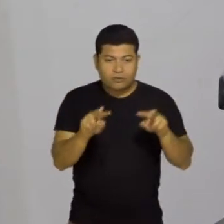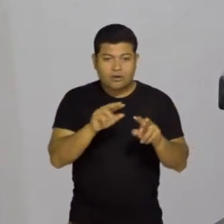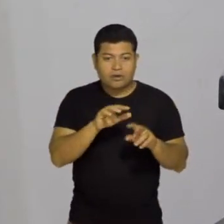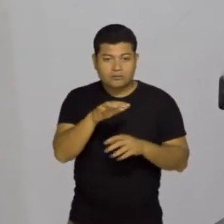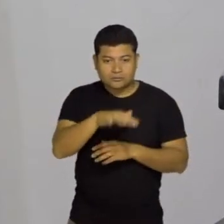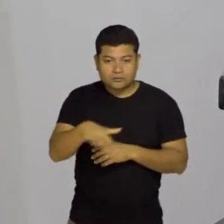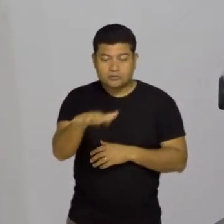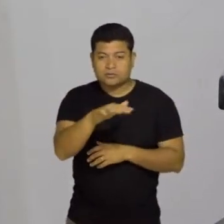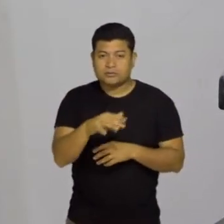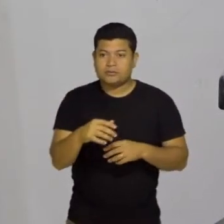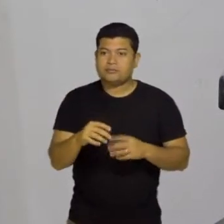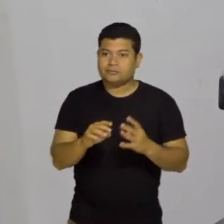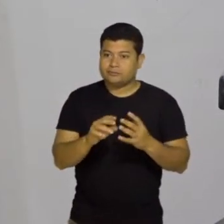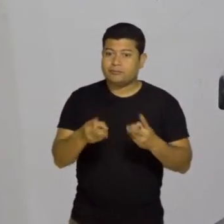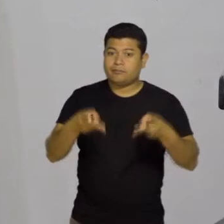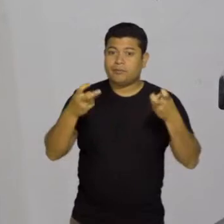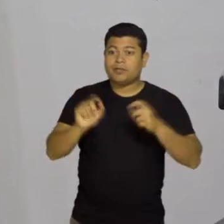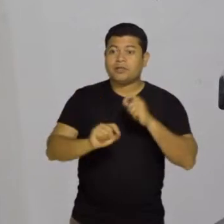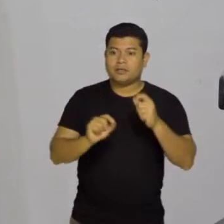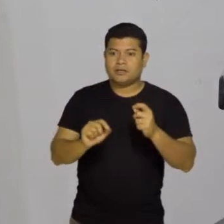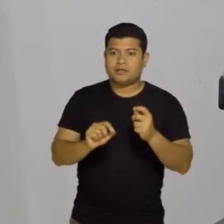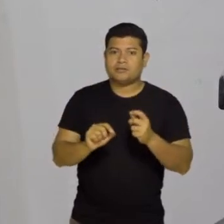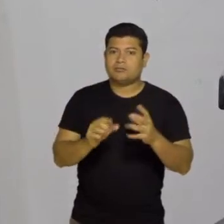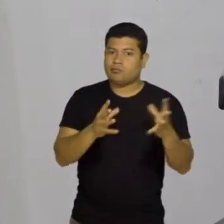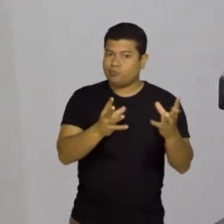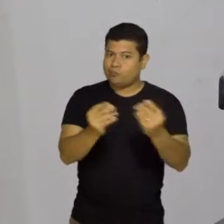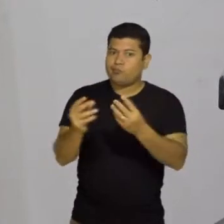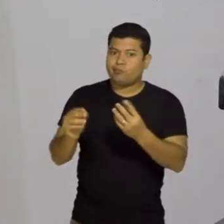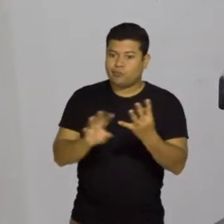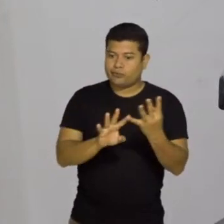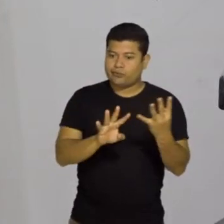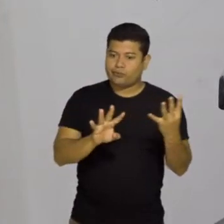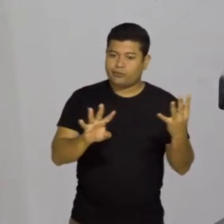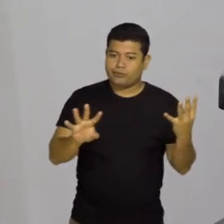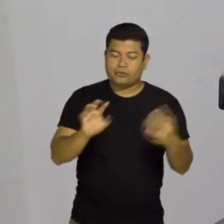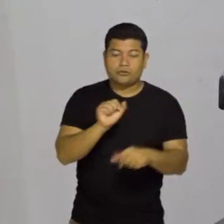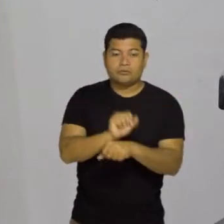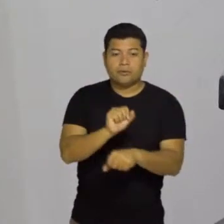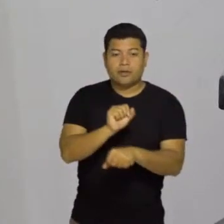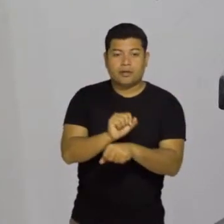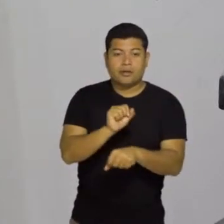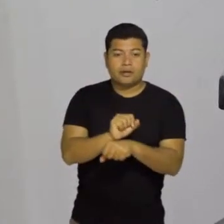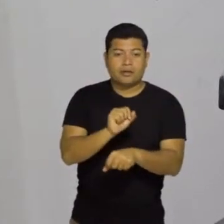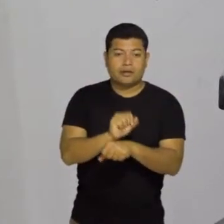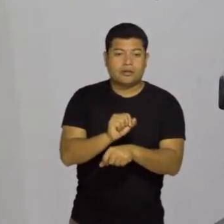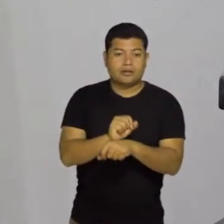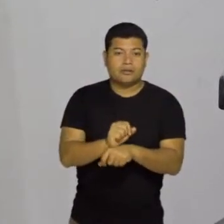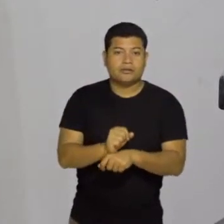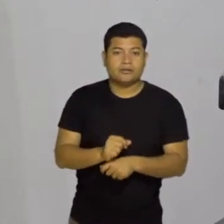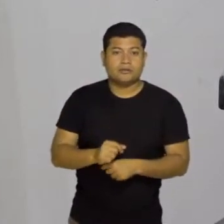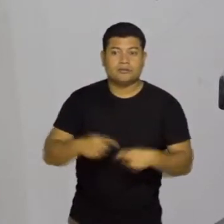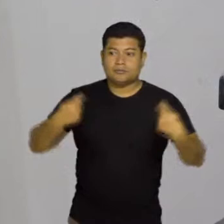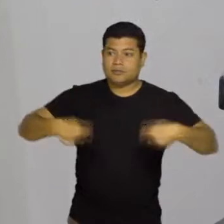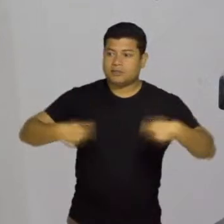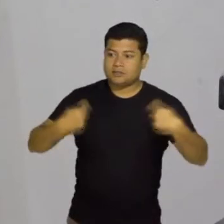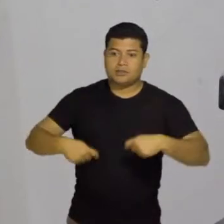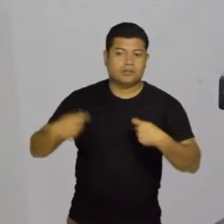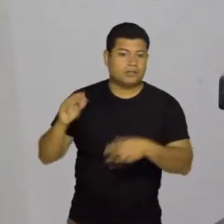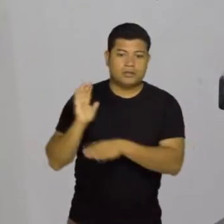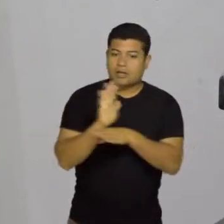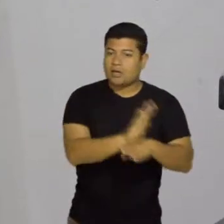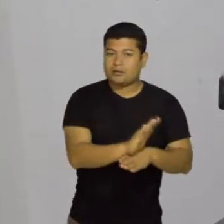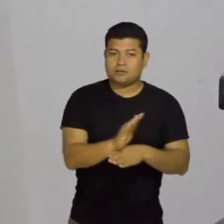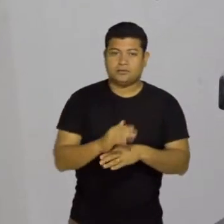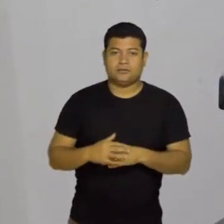fila é grande, sabe? É bonito fazer a festa que eu estou fazendo aqui, me regozijando com os senhores de que 23 mil e cerca de 120